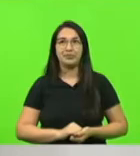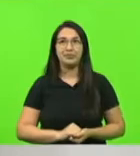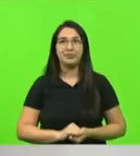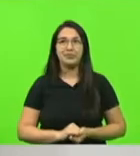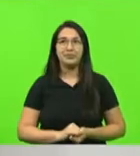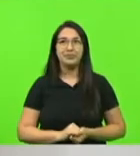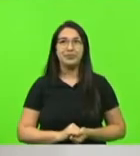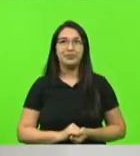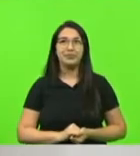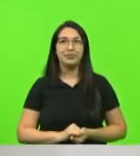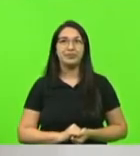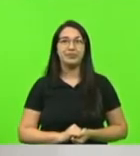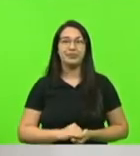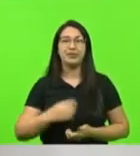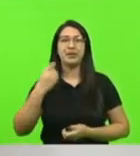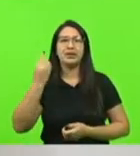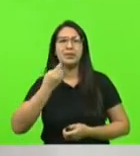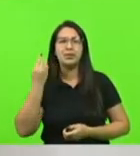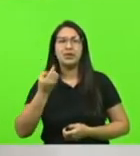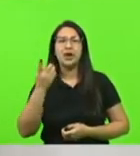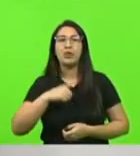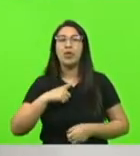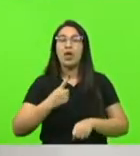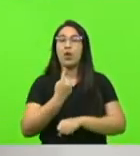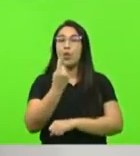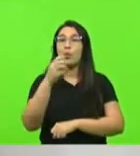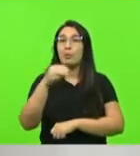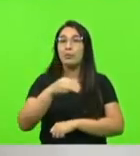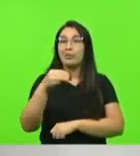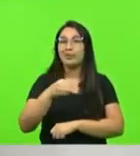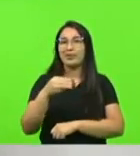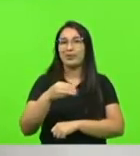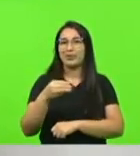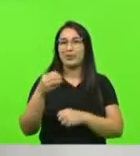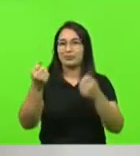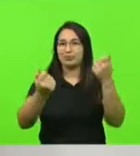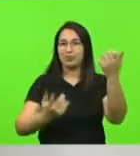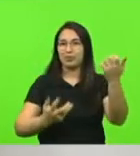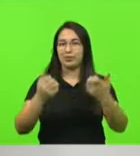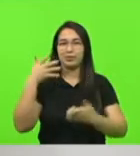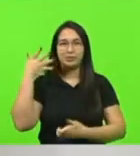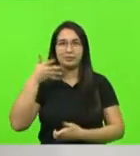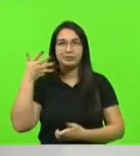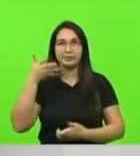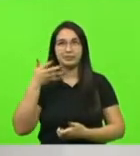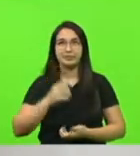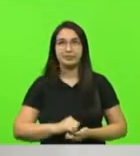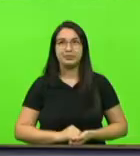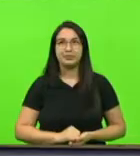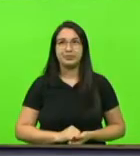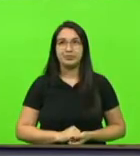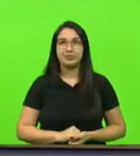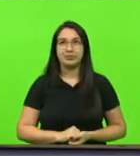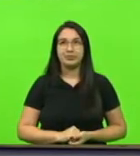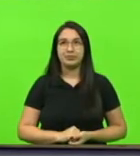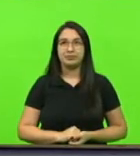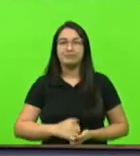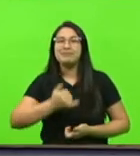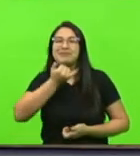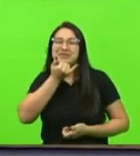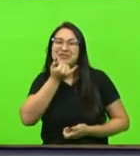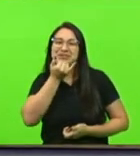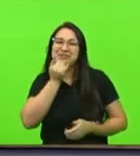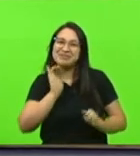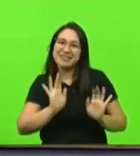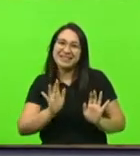Obrigado. Deputado Adriano, Vossa Excelência terá um minuto para considerações finais. Senhor presidente? Ah, pois não, desculpa, deputada. Imagina. Deputada